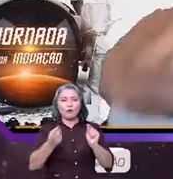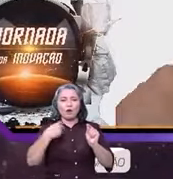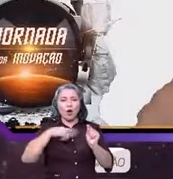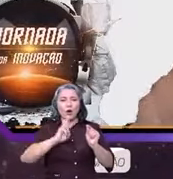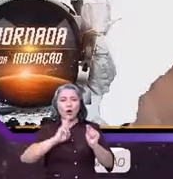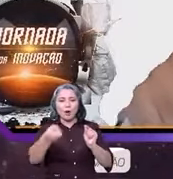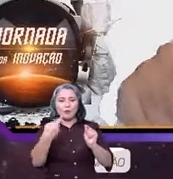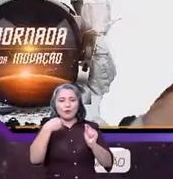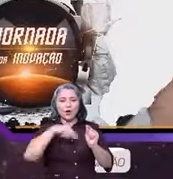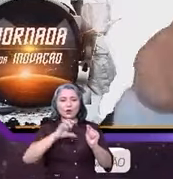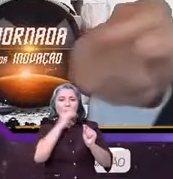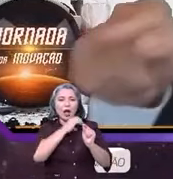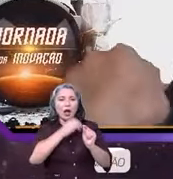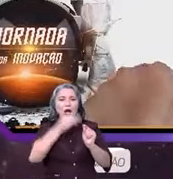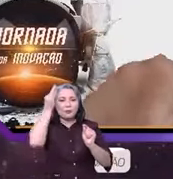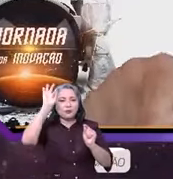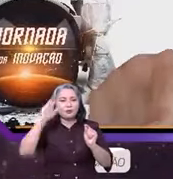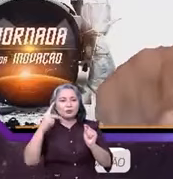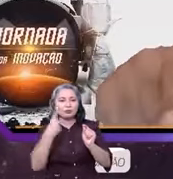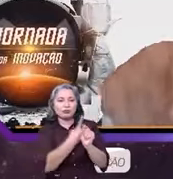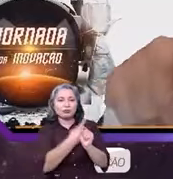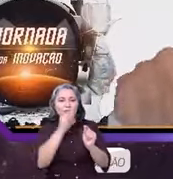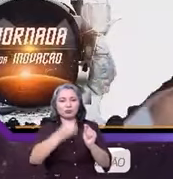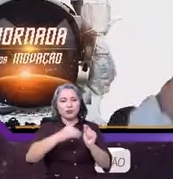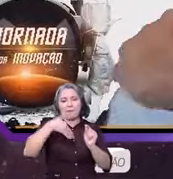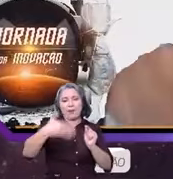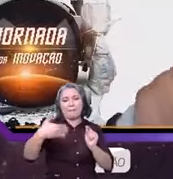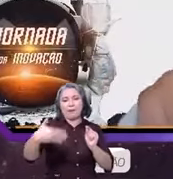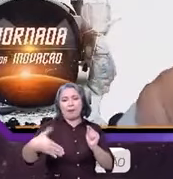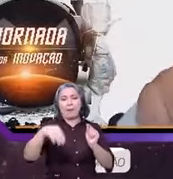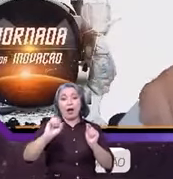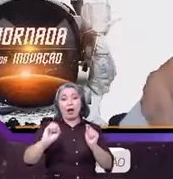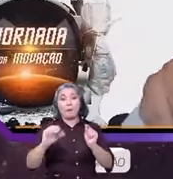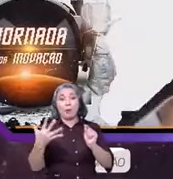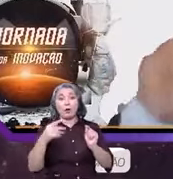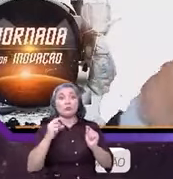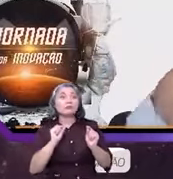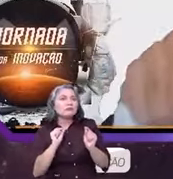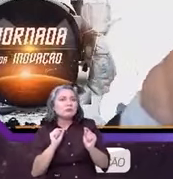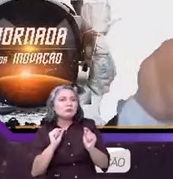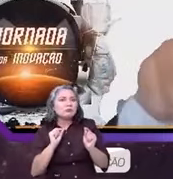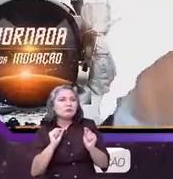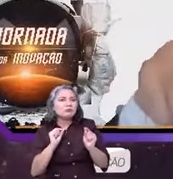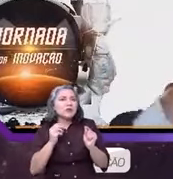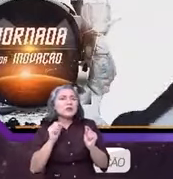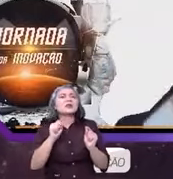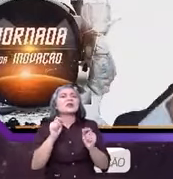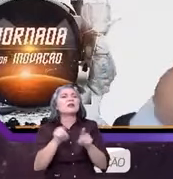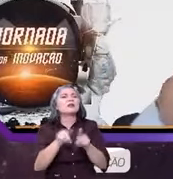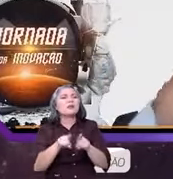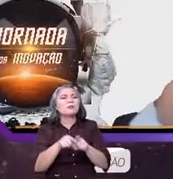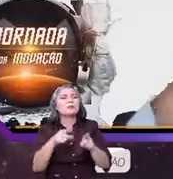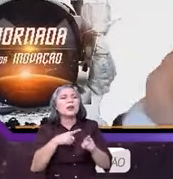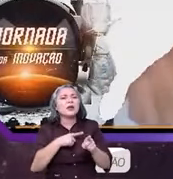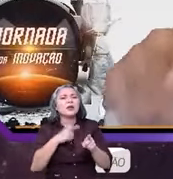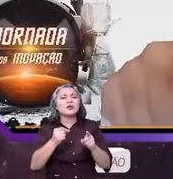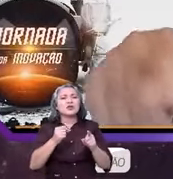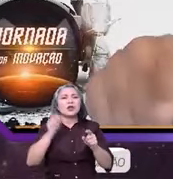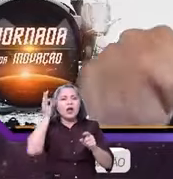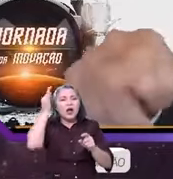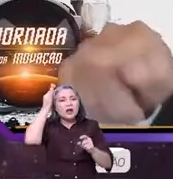identificação rápida do erro e a consequente redução, né, a correção do erro, e isso seria também um fator de